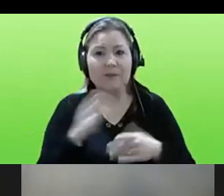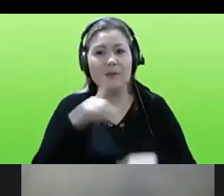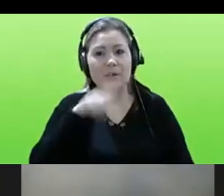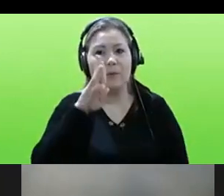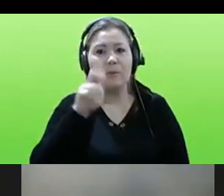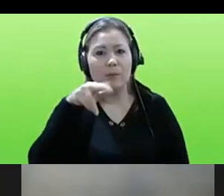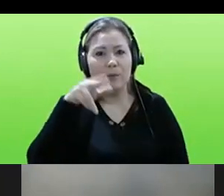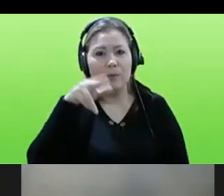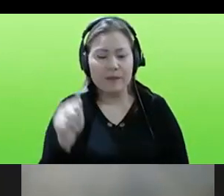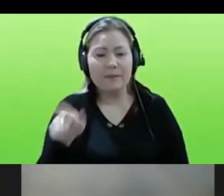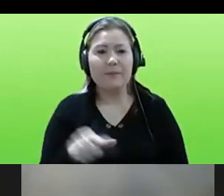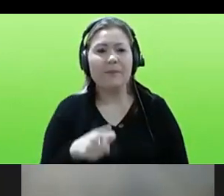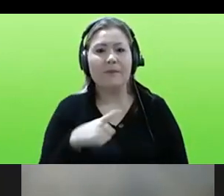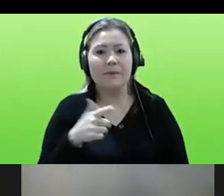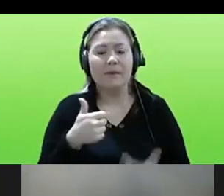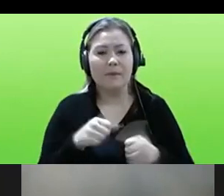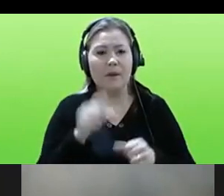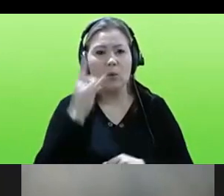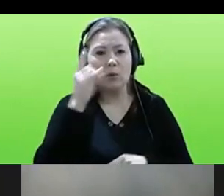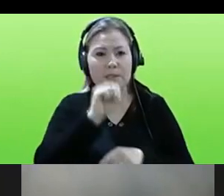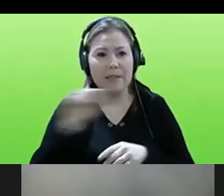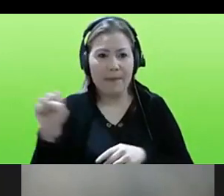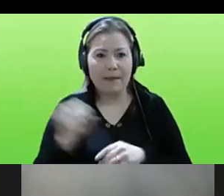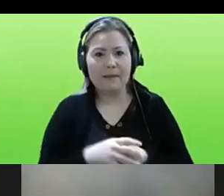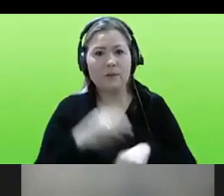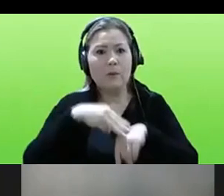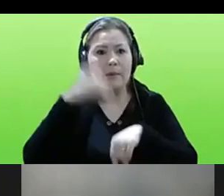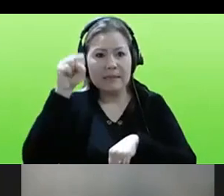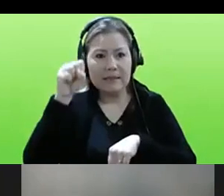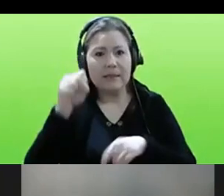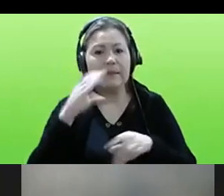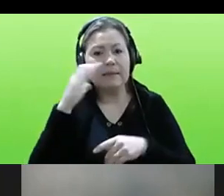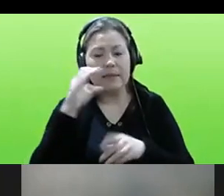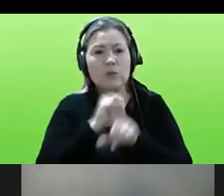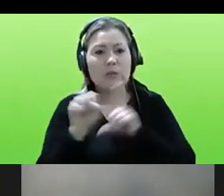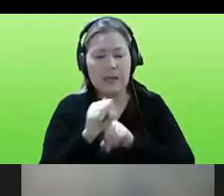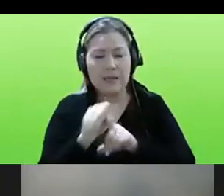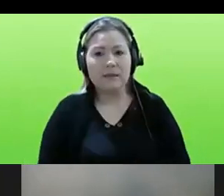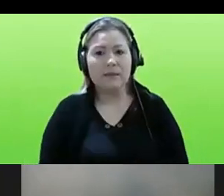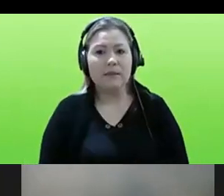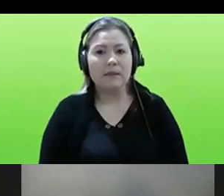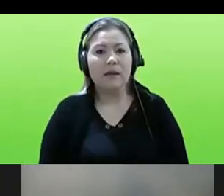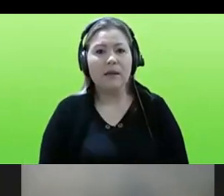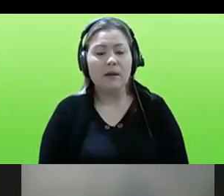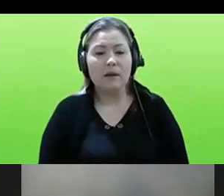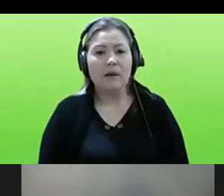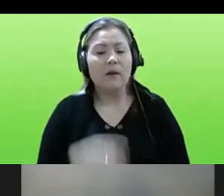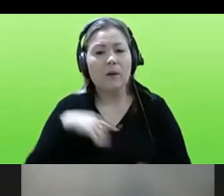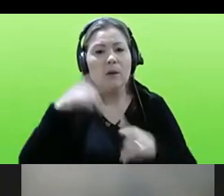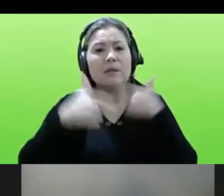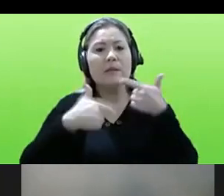Bruna. Eu estou no último semestre, né, do mestrado nas Ciências Sociais e eu